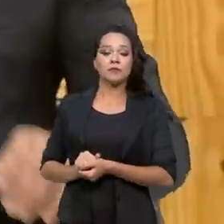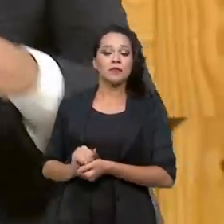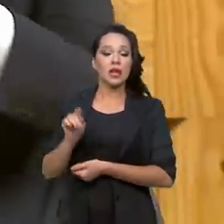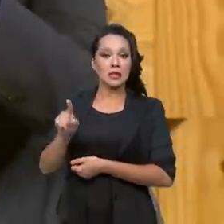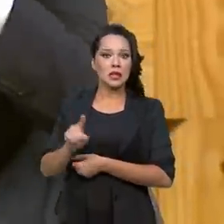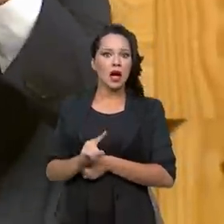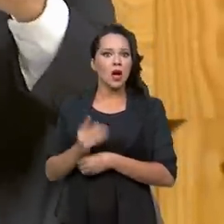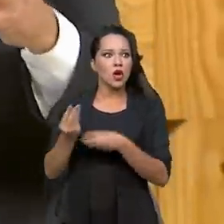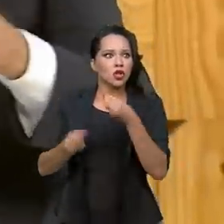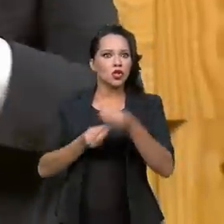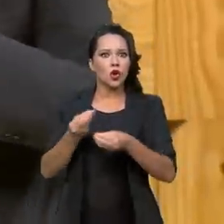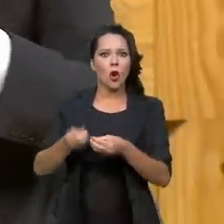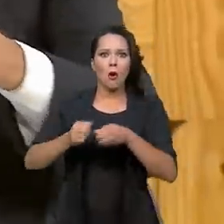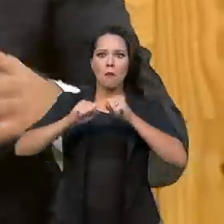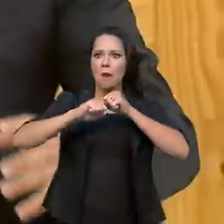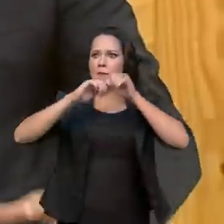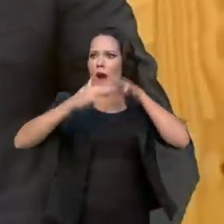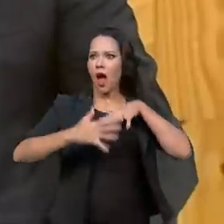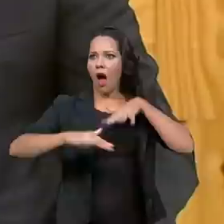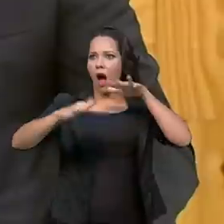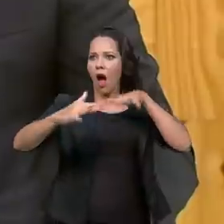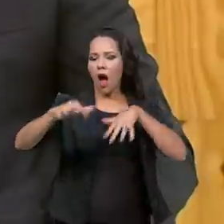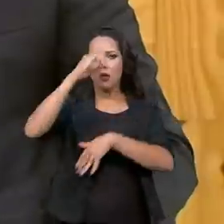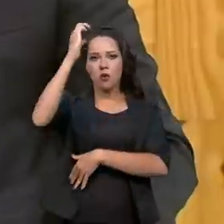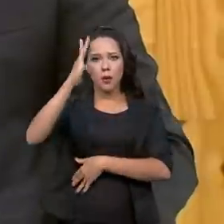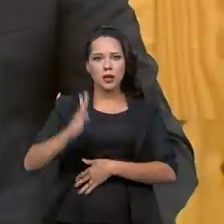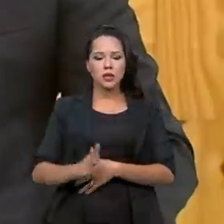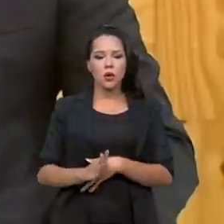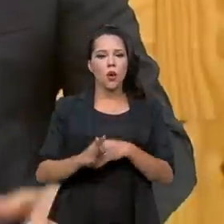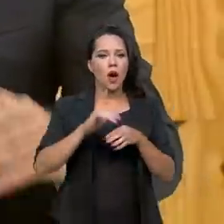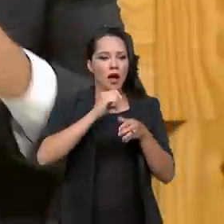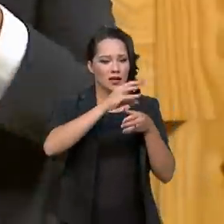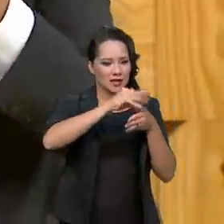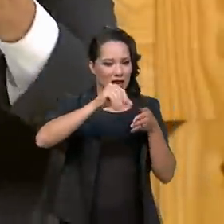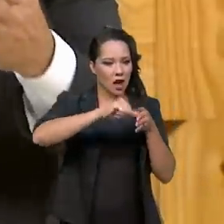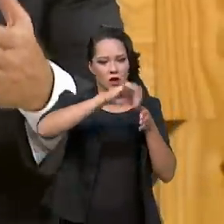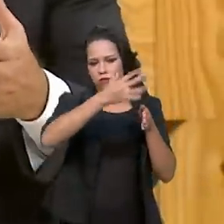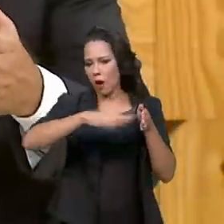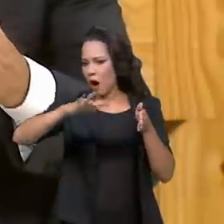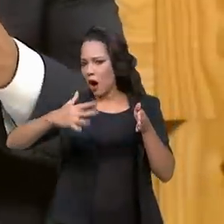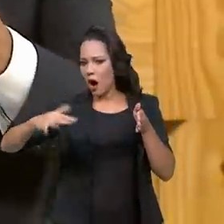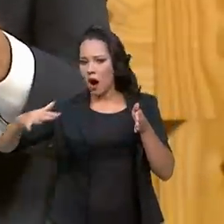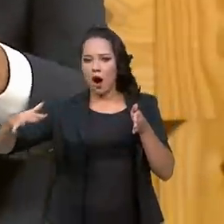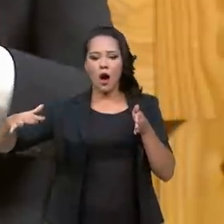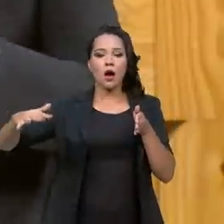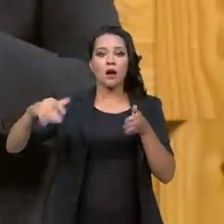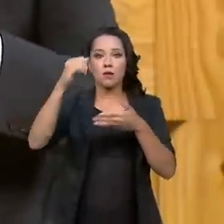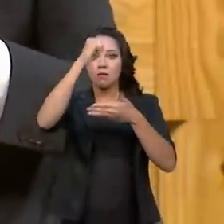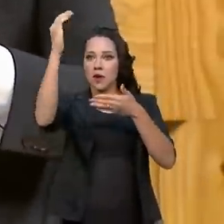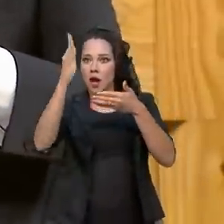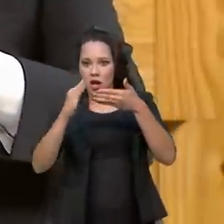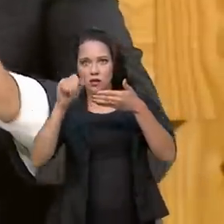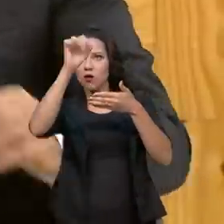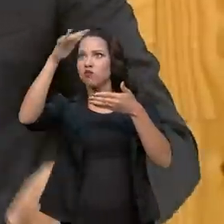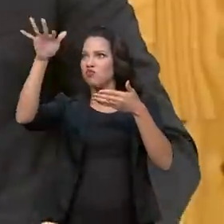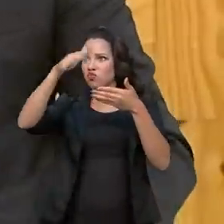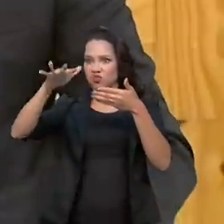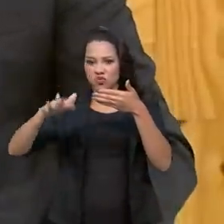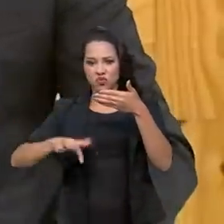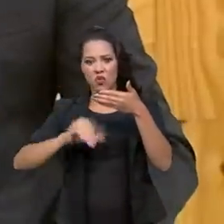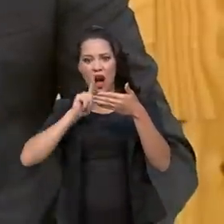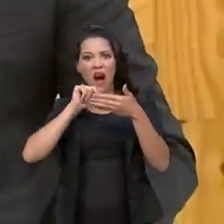da extensão da plataforma continental no Brasil, que são 3 milhões e meio de quilômetros quadrados, o senhor pode me corrigir